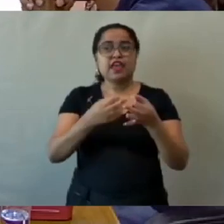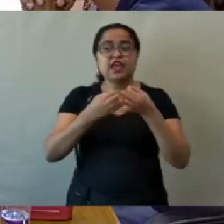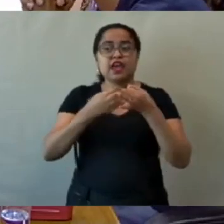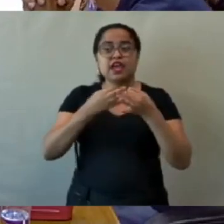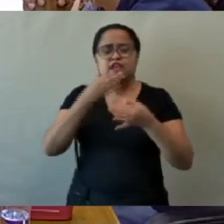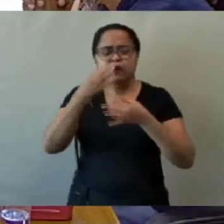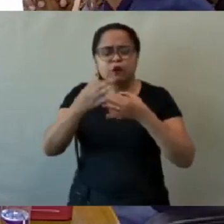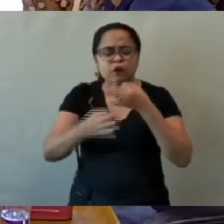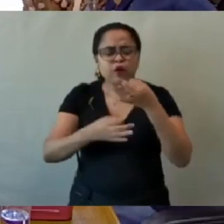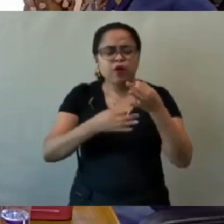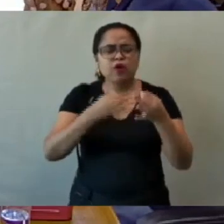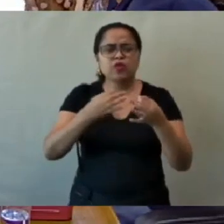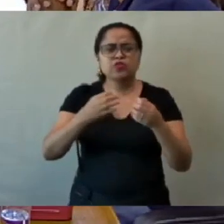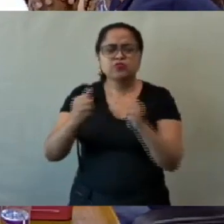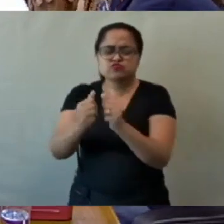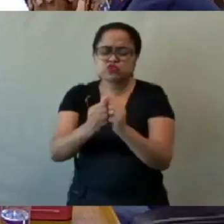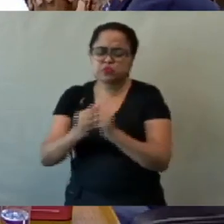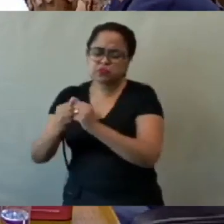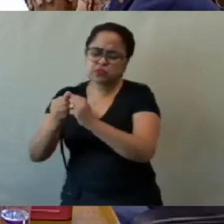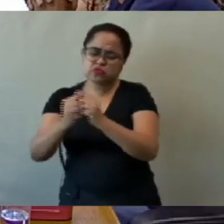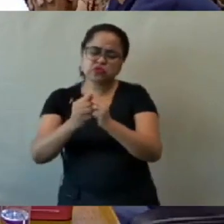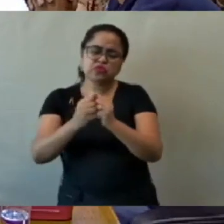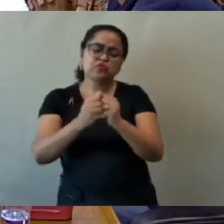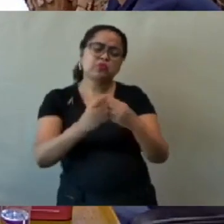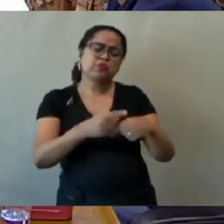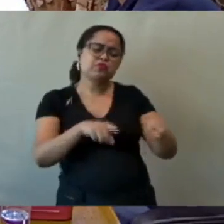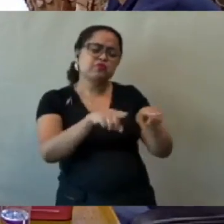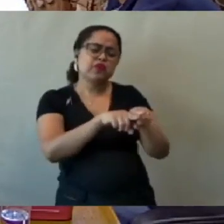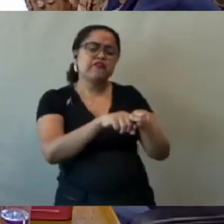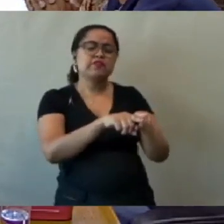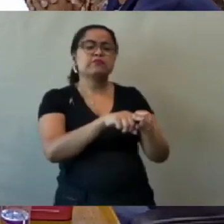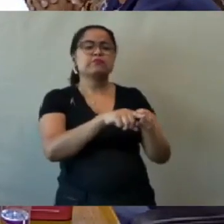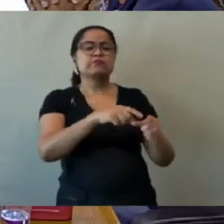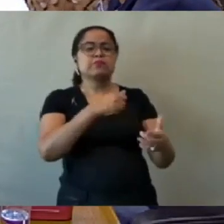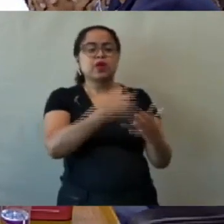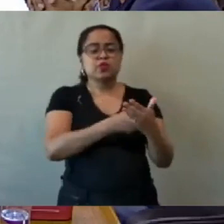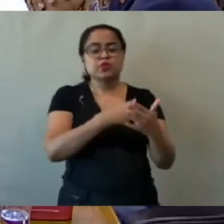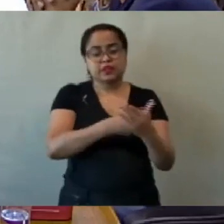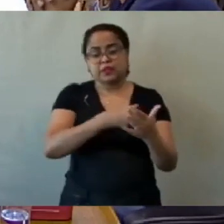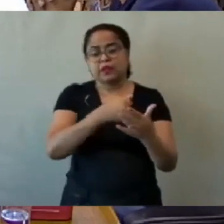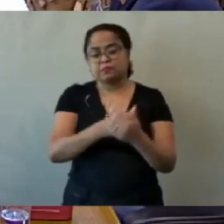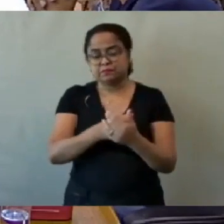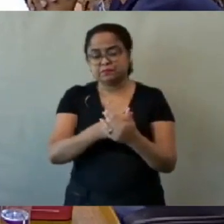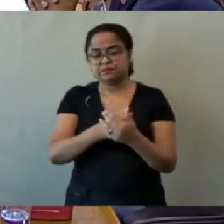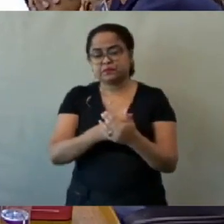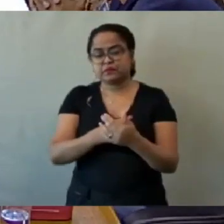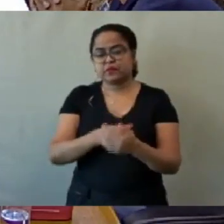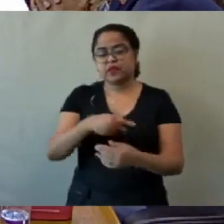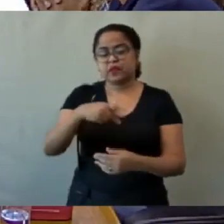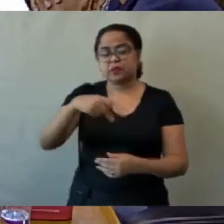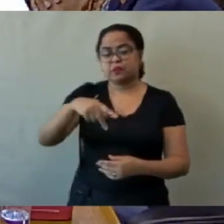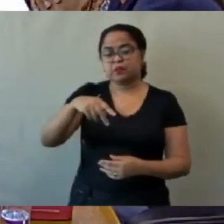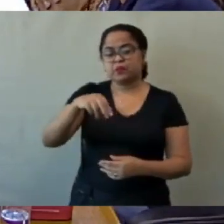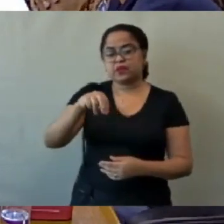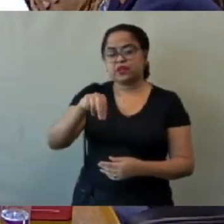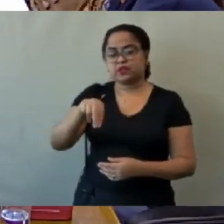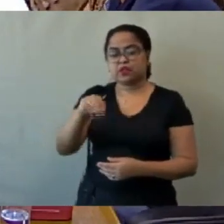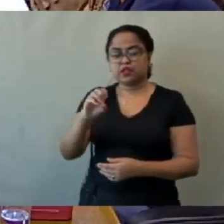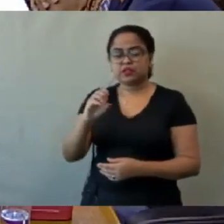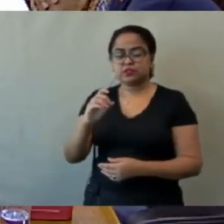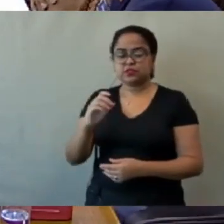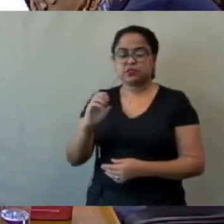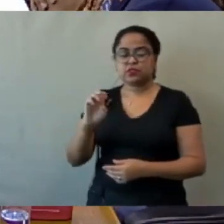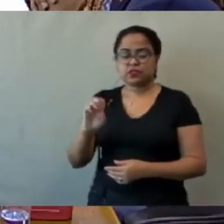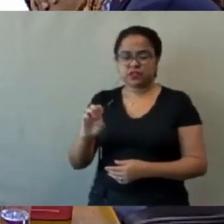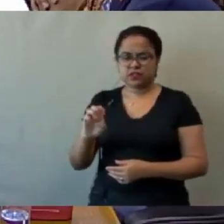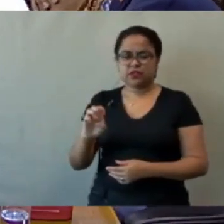lutar junto com elas. Então, conte conosco, porque quando a gente fala de Plano Nacional, é uma coisa bonita, grande,